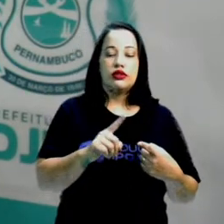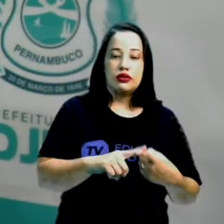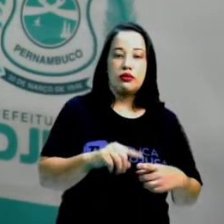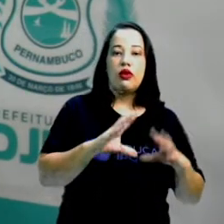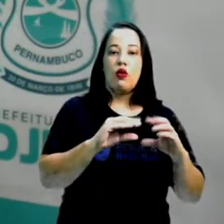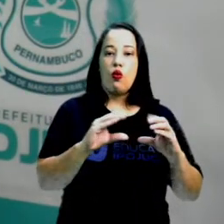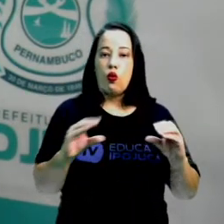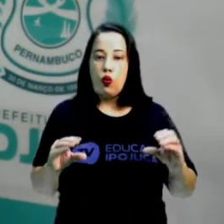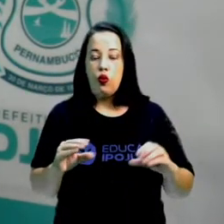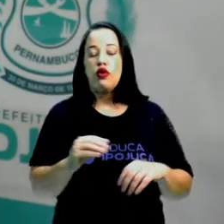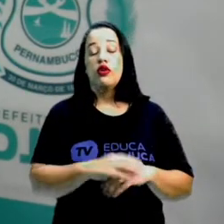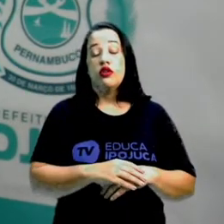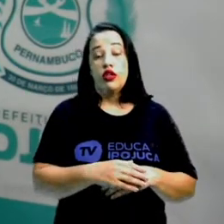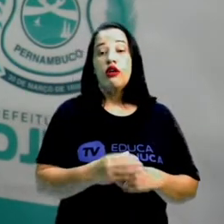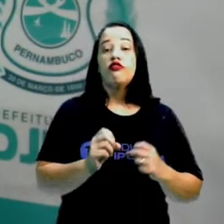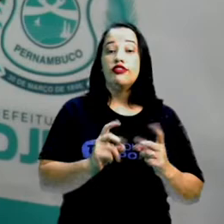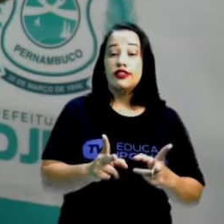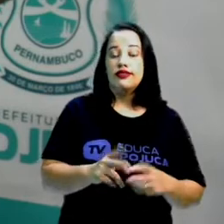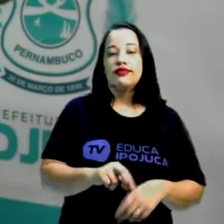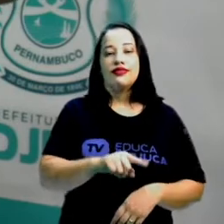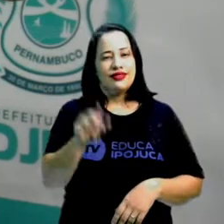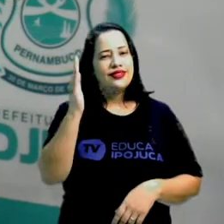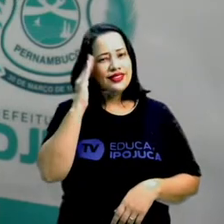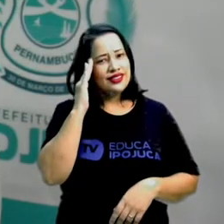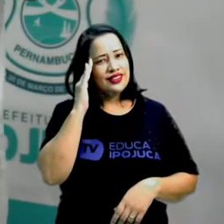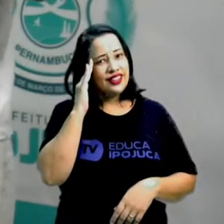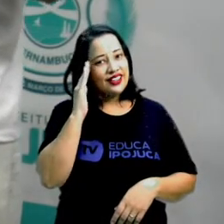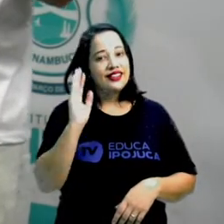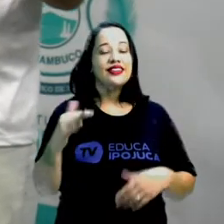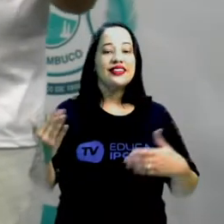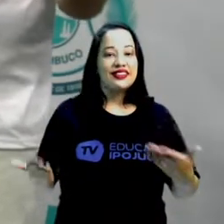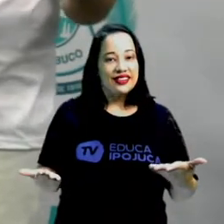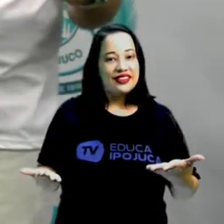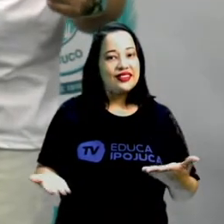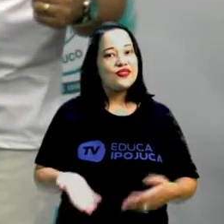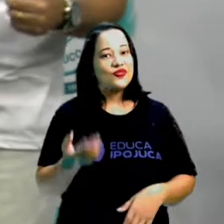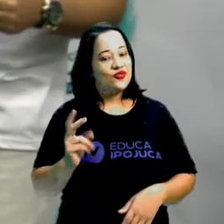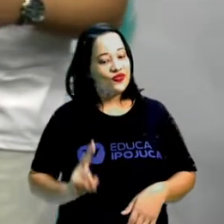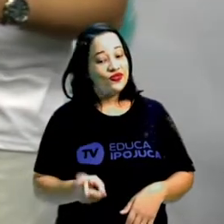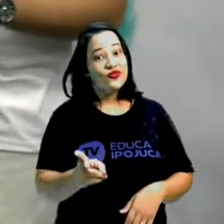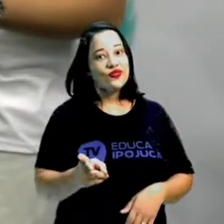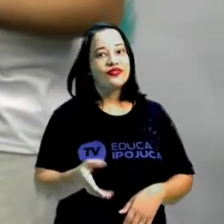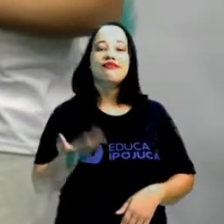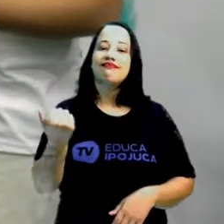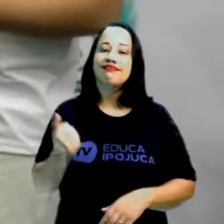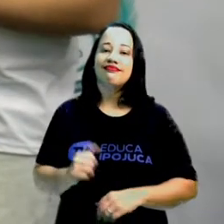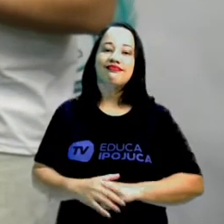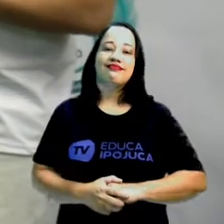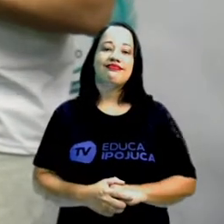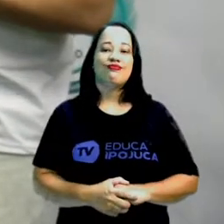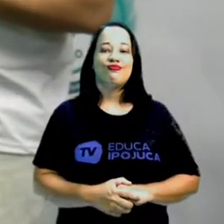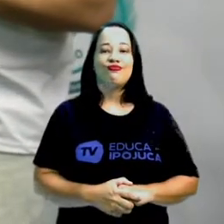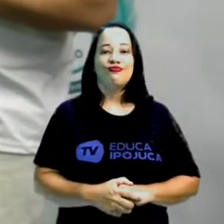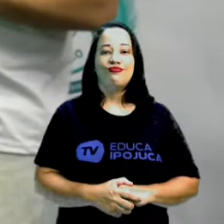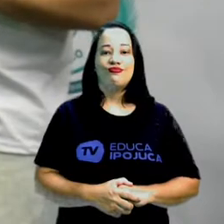tropicais. Ok? Estão conseguindo atender? Então, vamos continuar? Vamos lá.